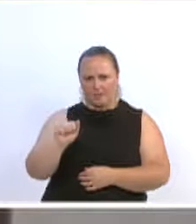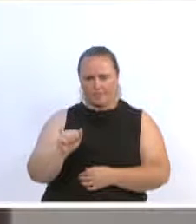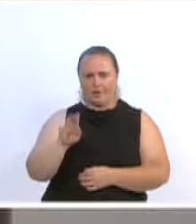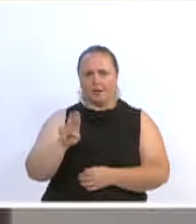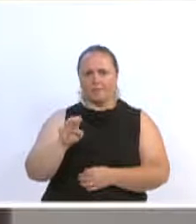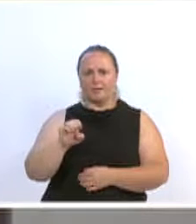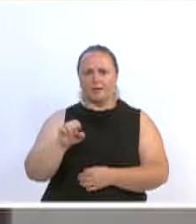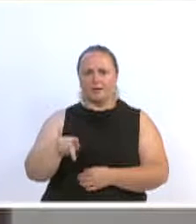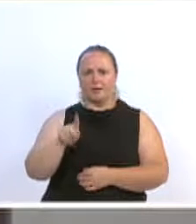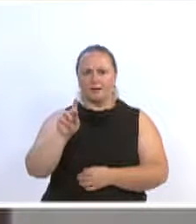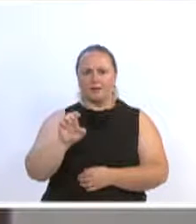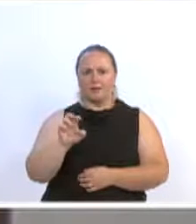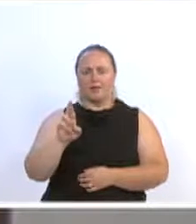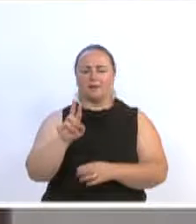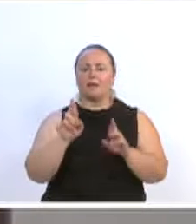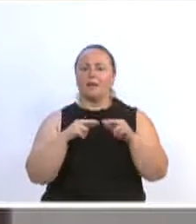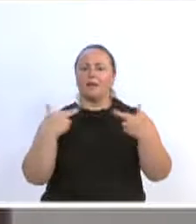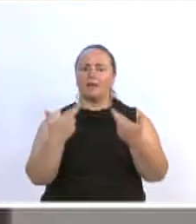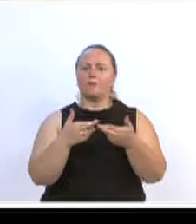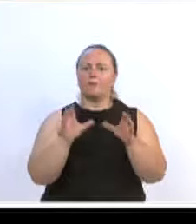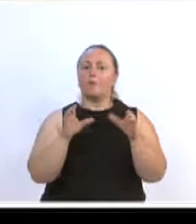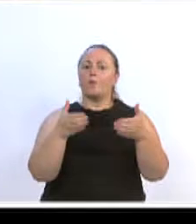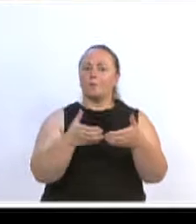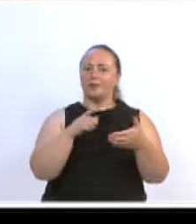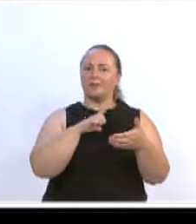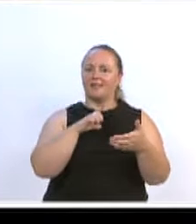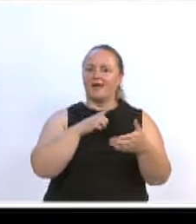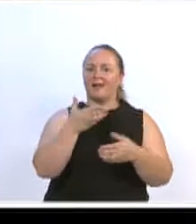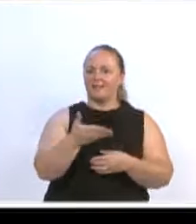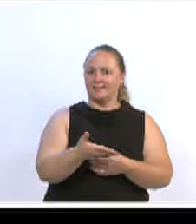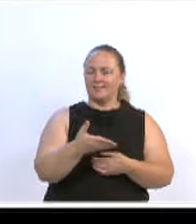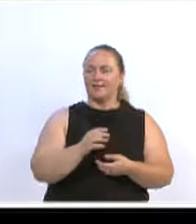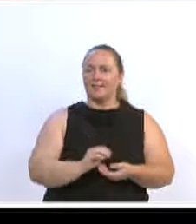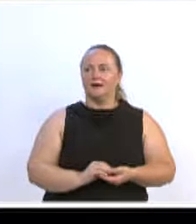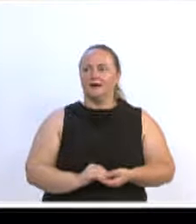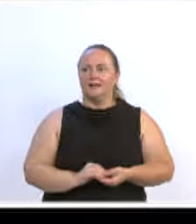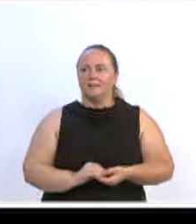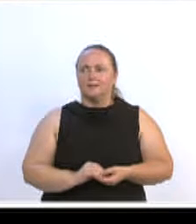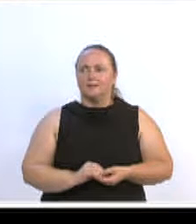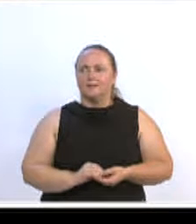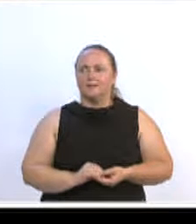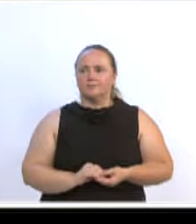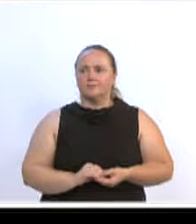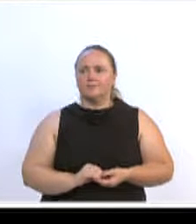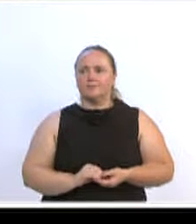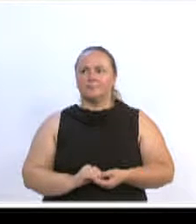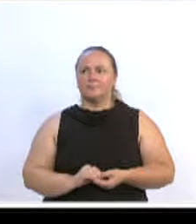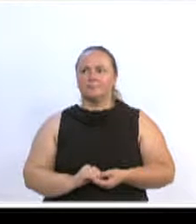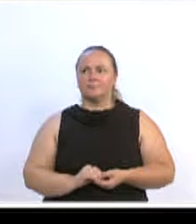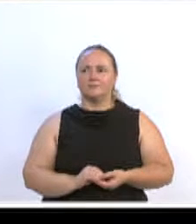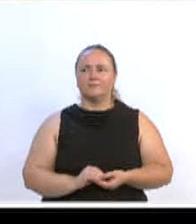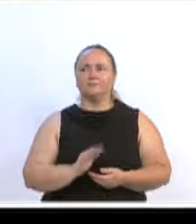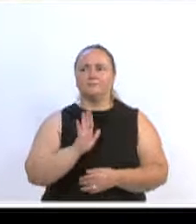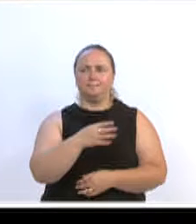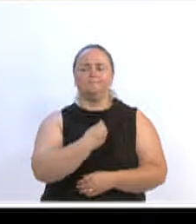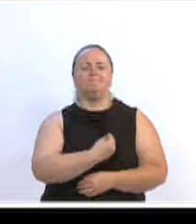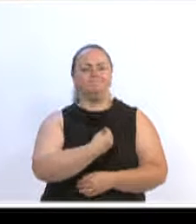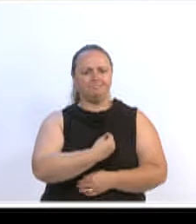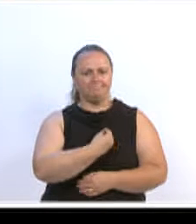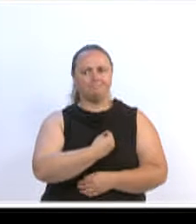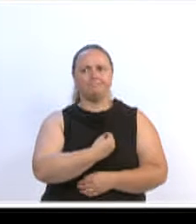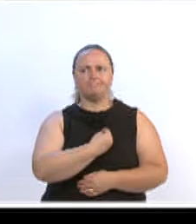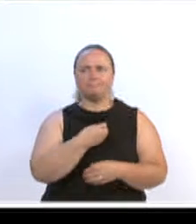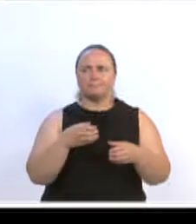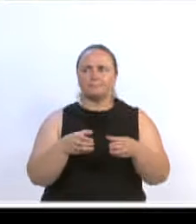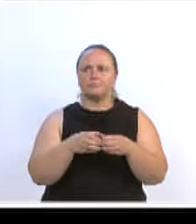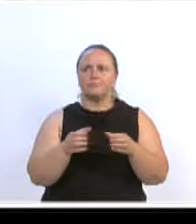reunião com a comunidade na rua cel uma beca senhora pudesse trocar imagens é estive reunido com a comunidade é